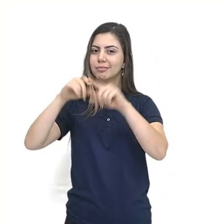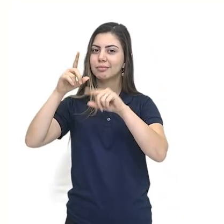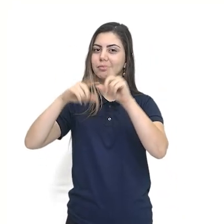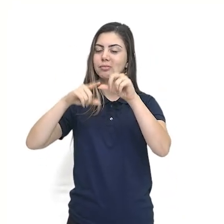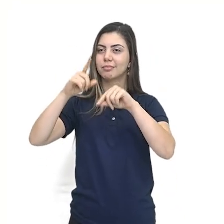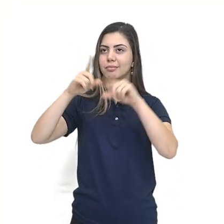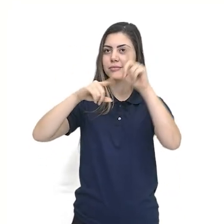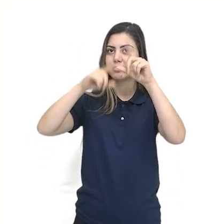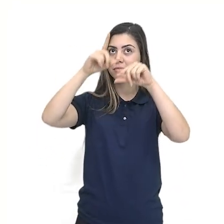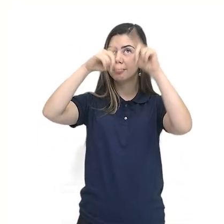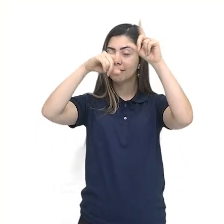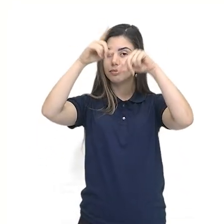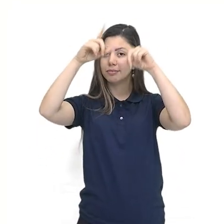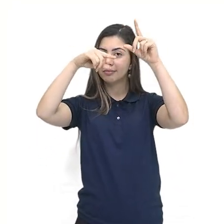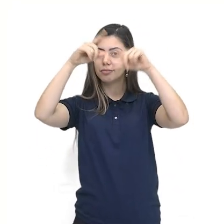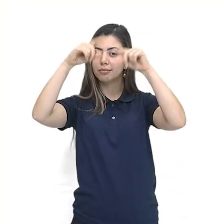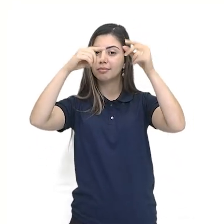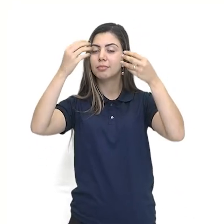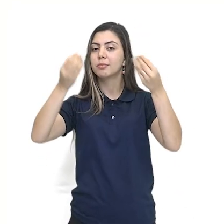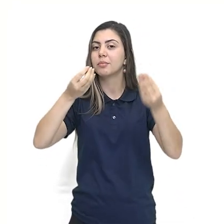no céu